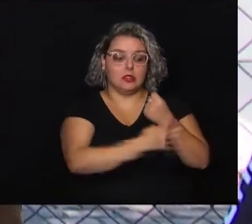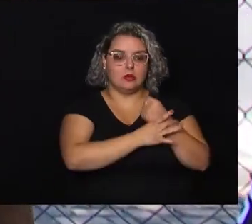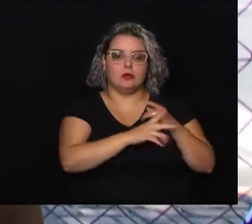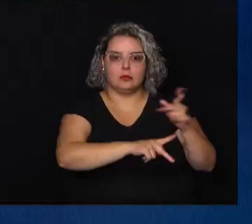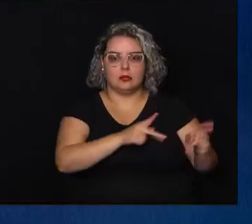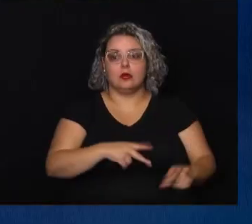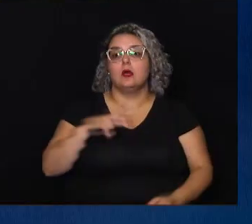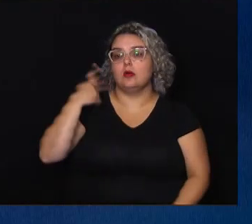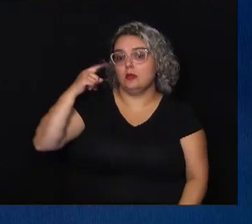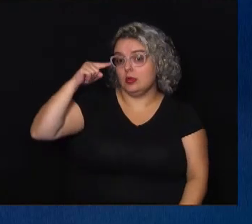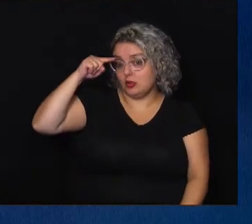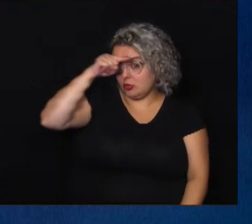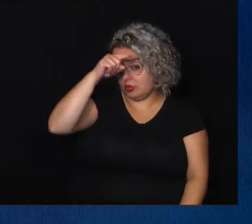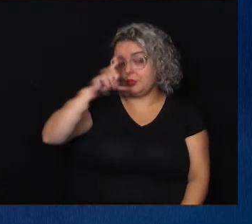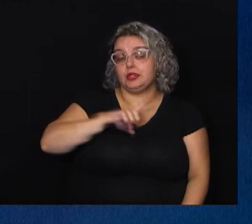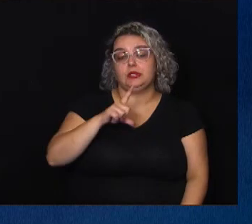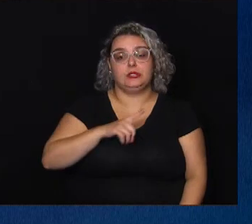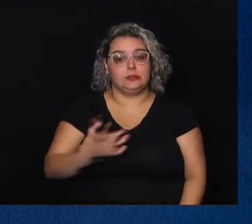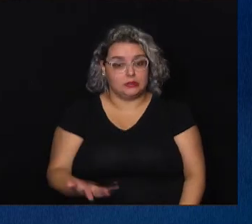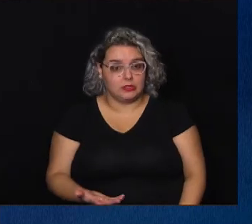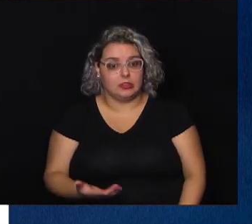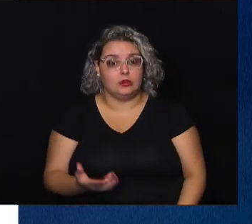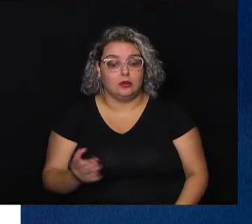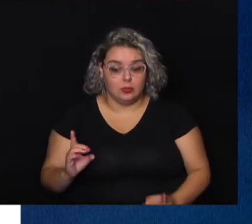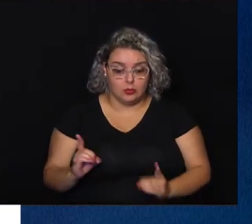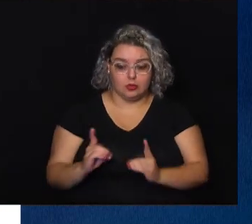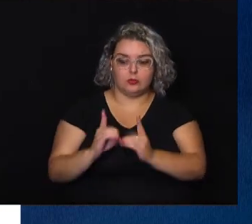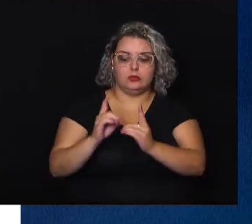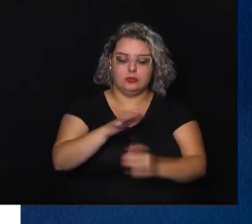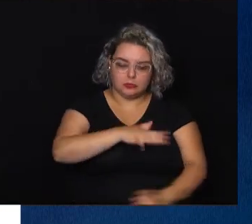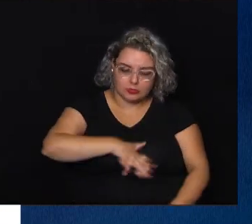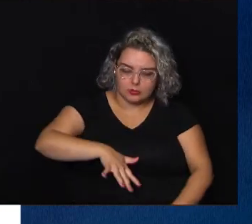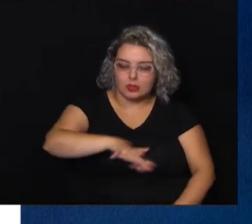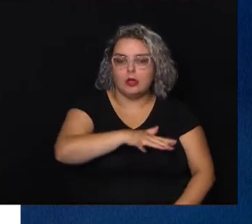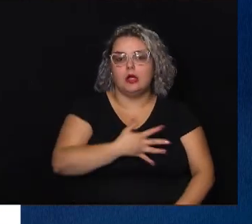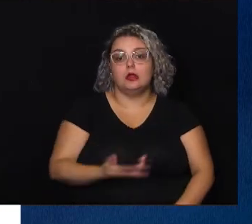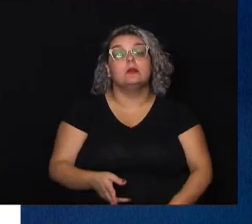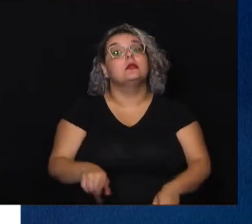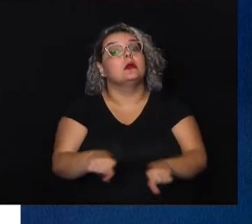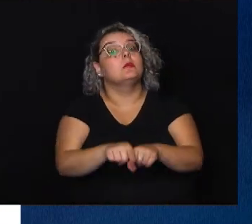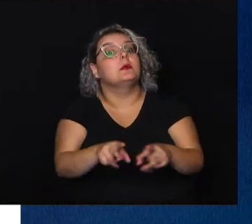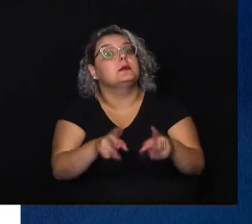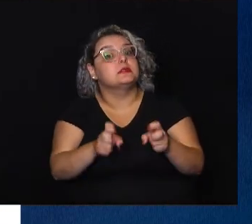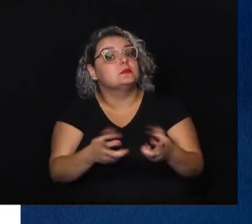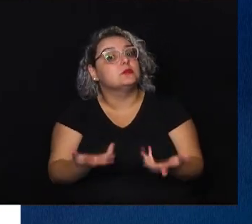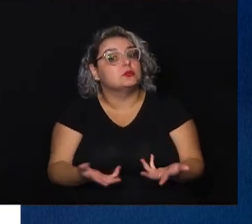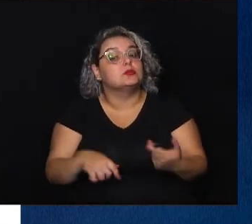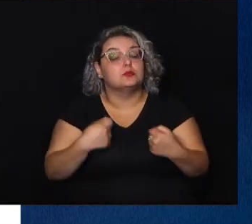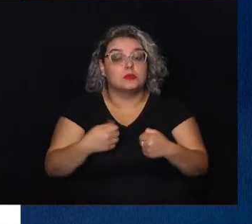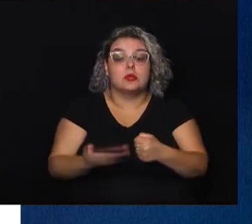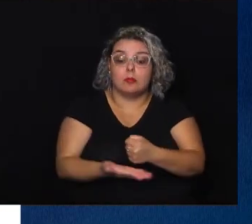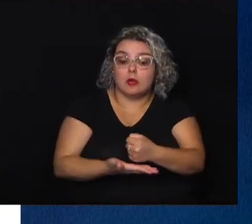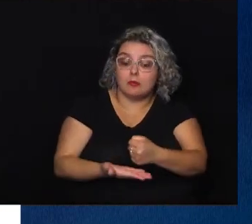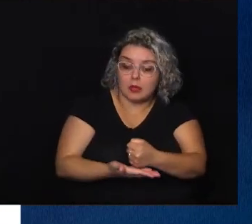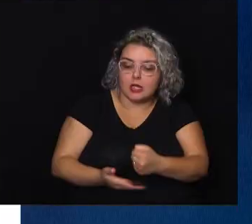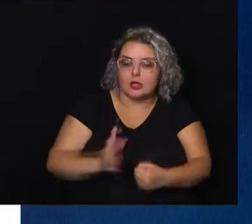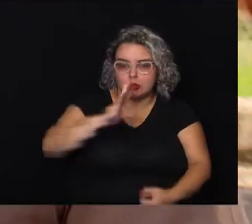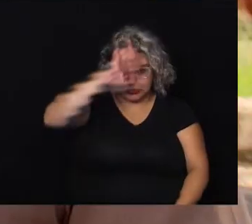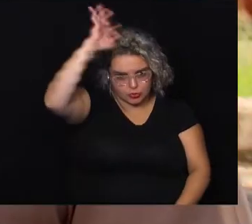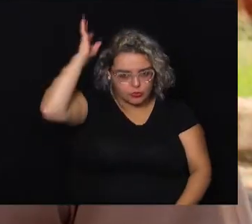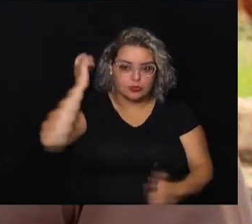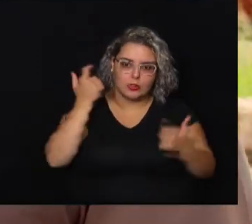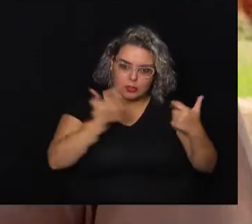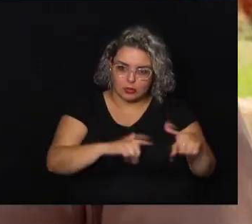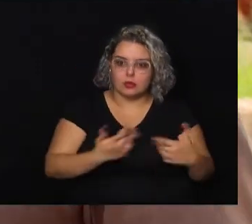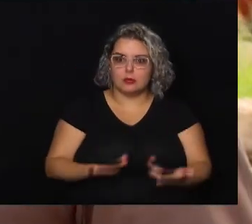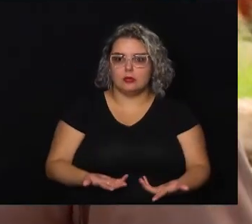Otto Alejandro, que tem uma grande proximidade com a região, também percebeu a necessidade de uma base dos bombeiros para o distrito.